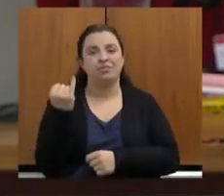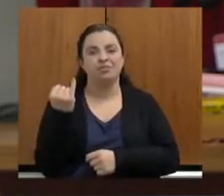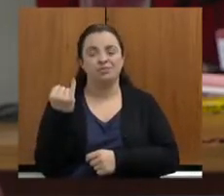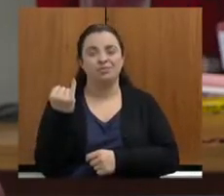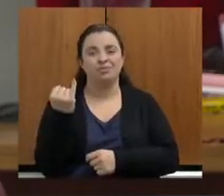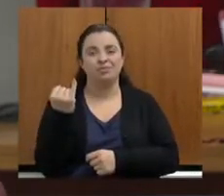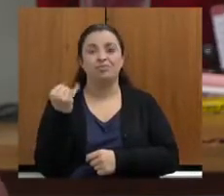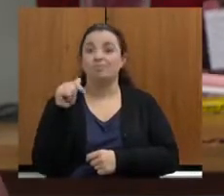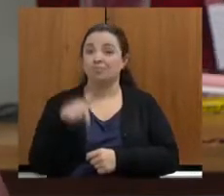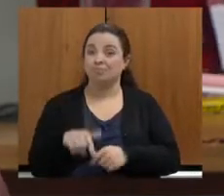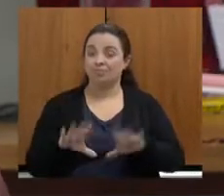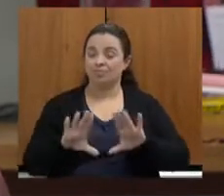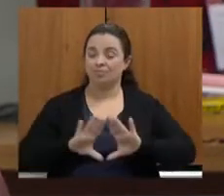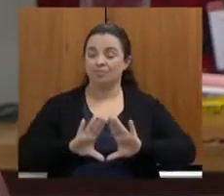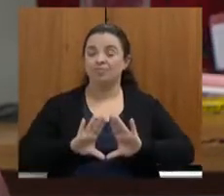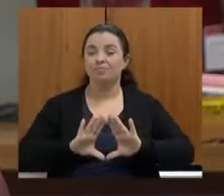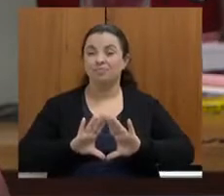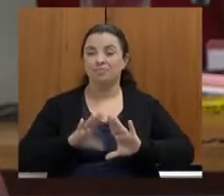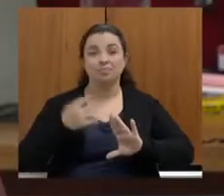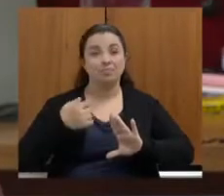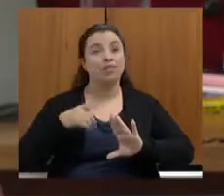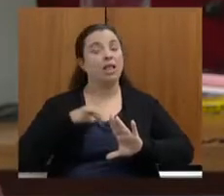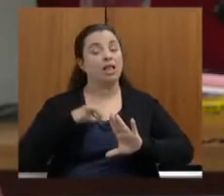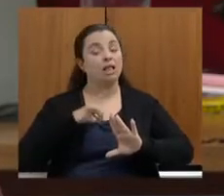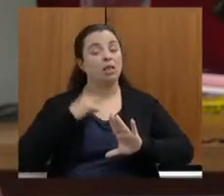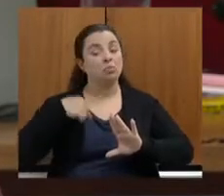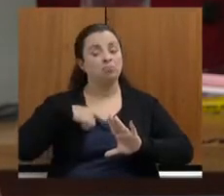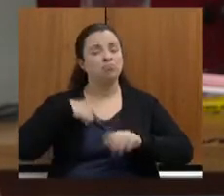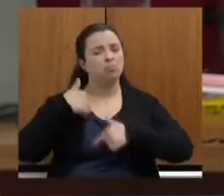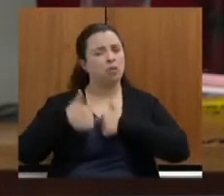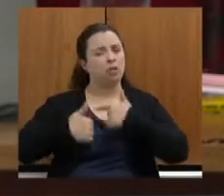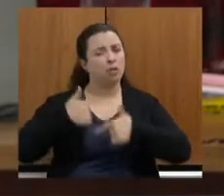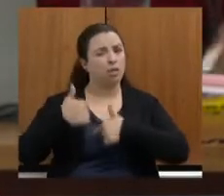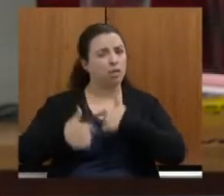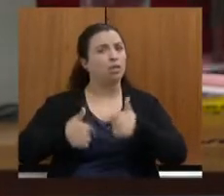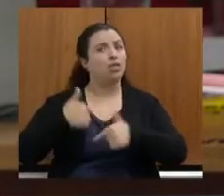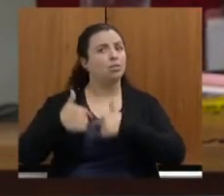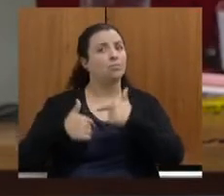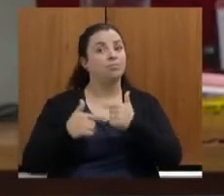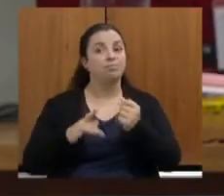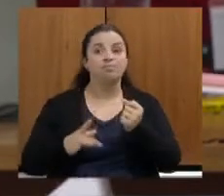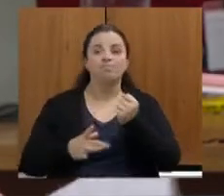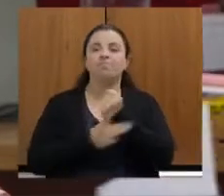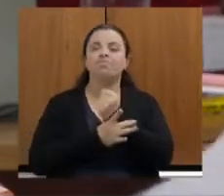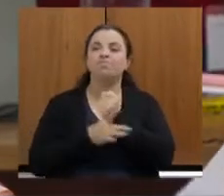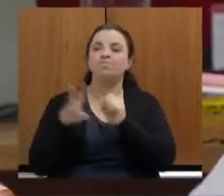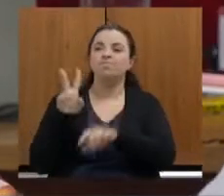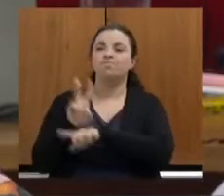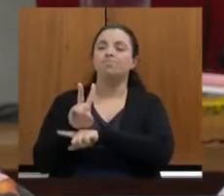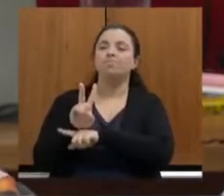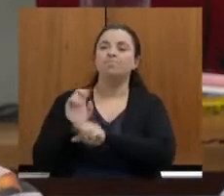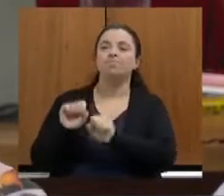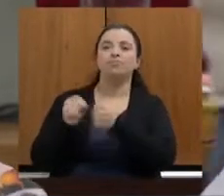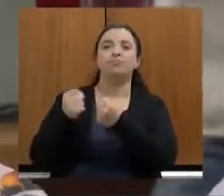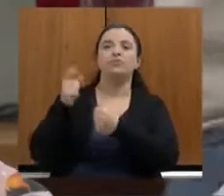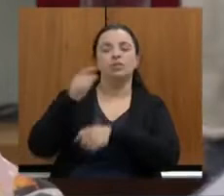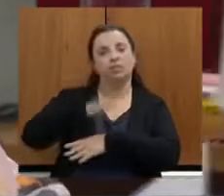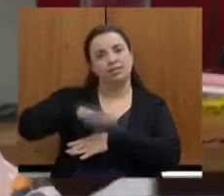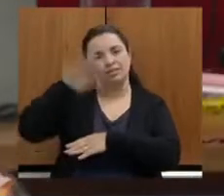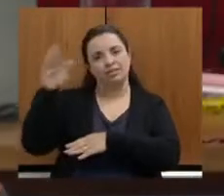aqui na Assembleia Legislativa de Minas nós temos trabalhado bastante para garantir a preservação da Serra do Curral